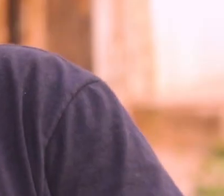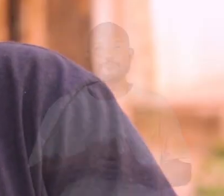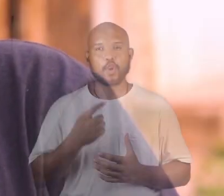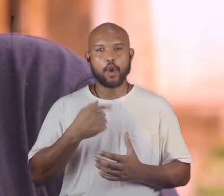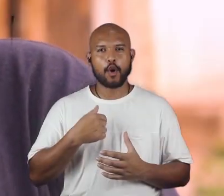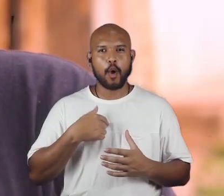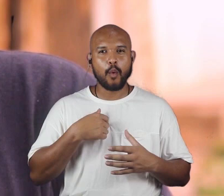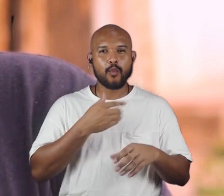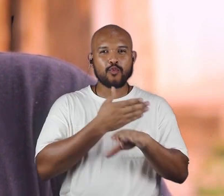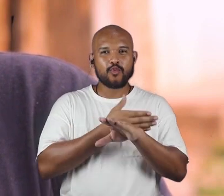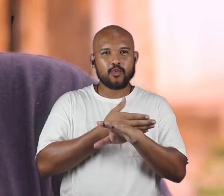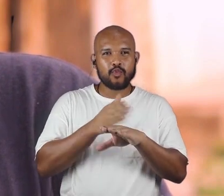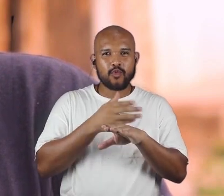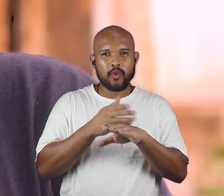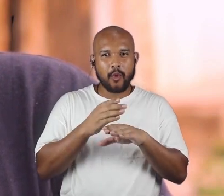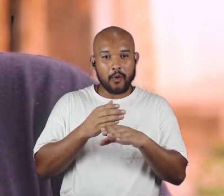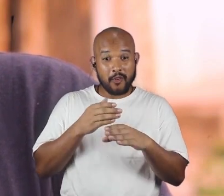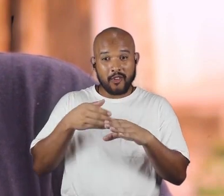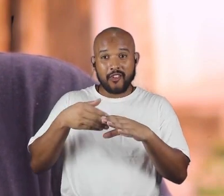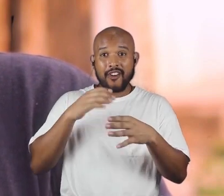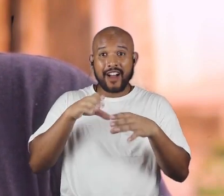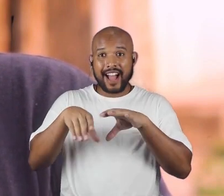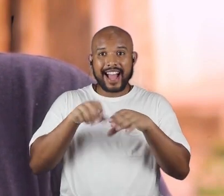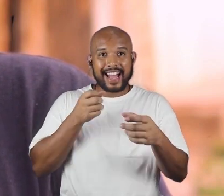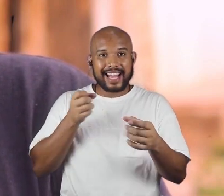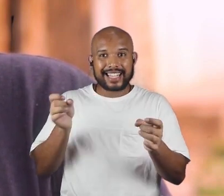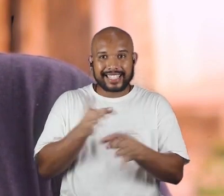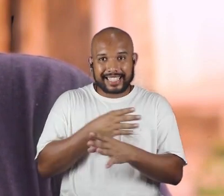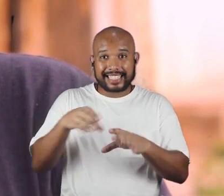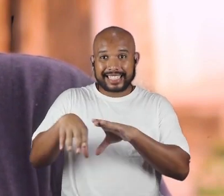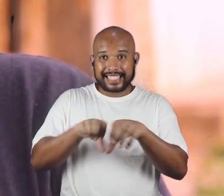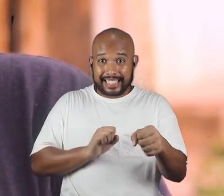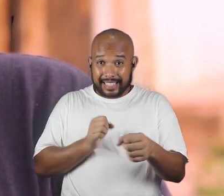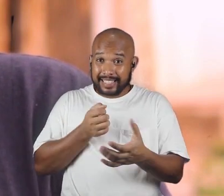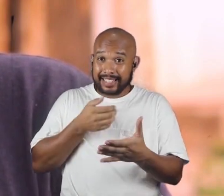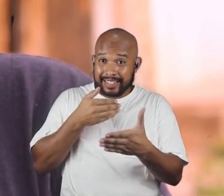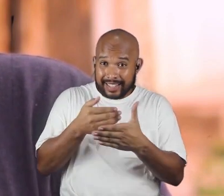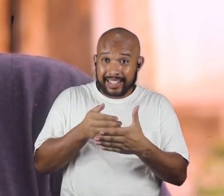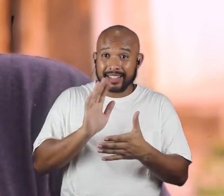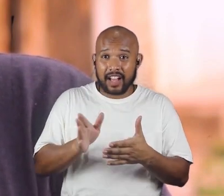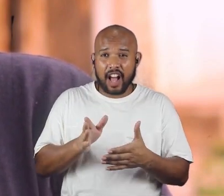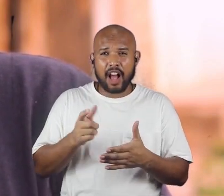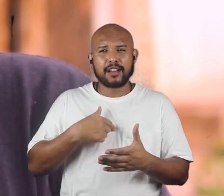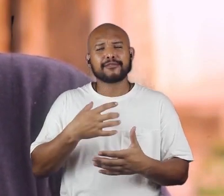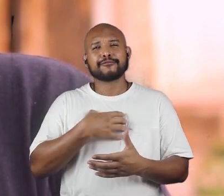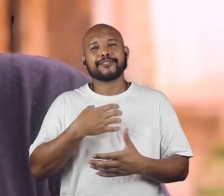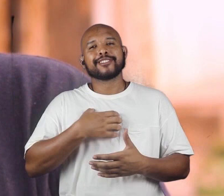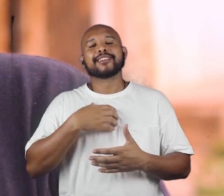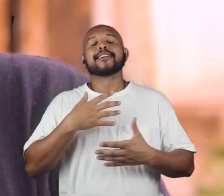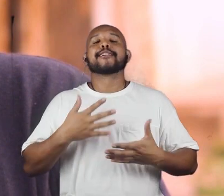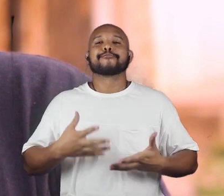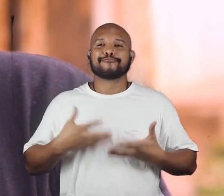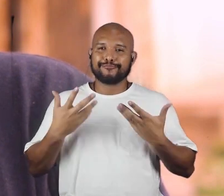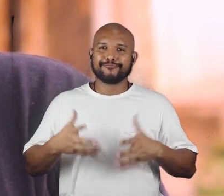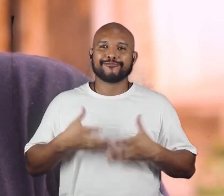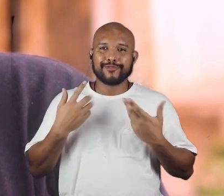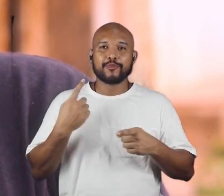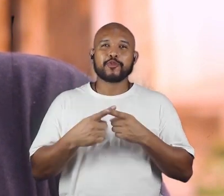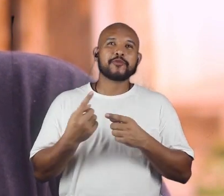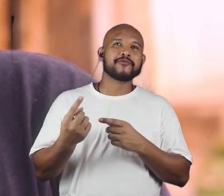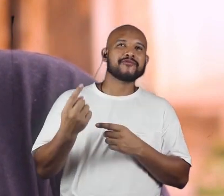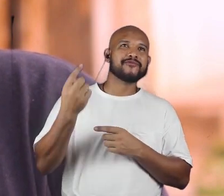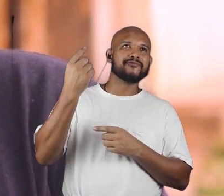indígenas. Meu sentimento hoje de estar quase concluindo o curso é uma coisa muito gratificante. De saber que eu